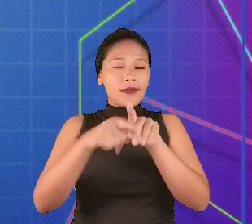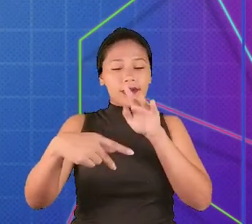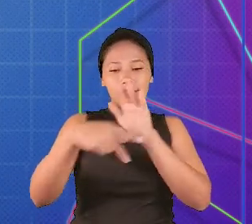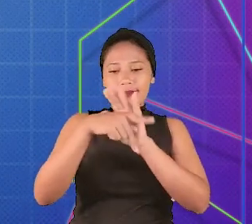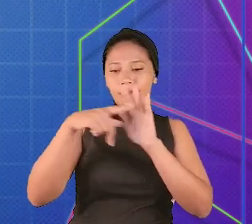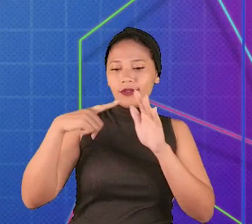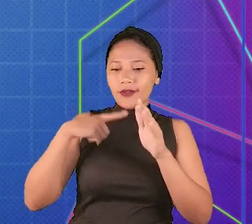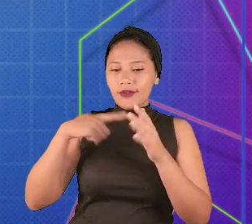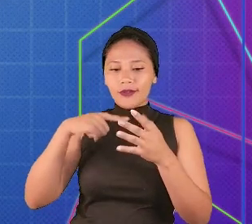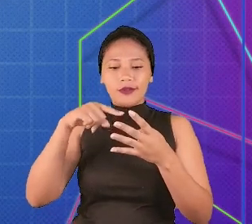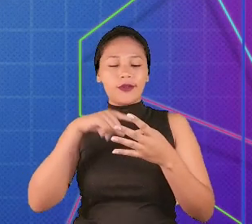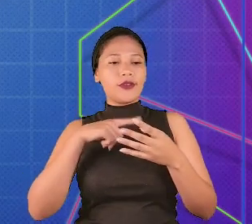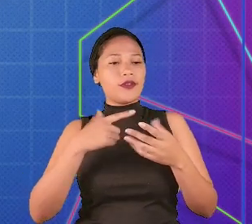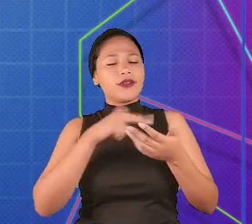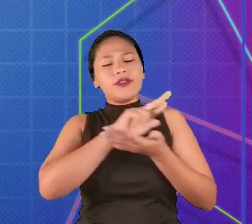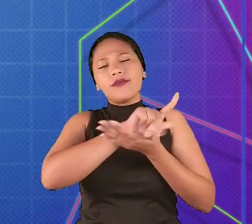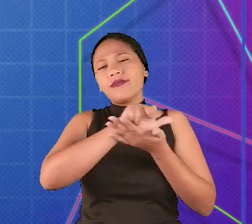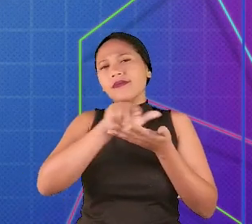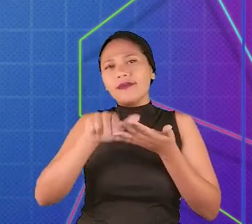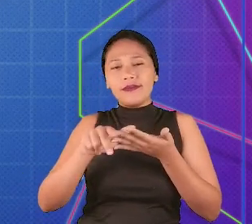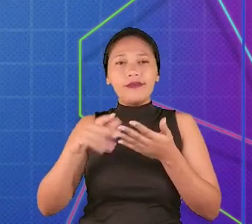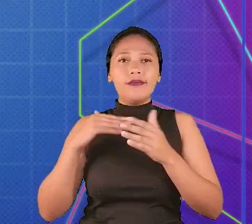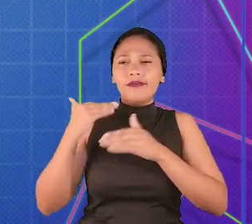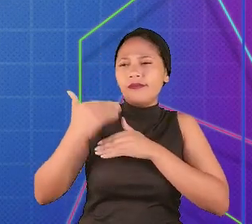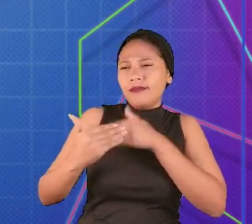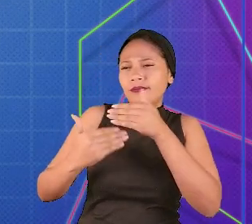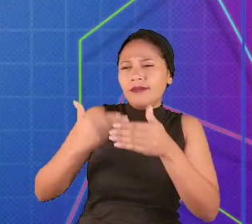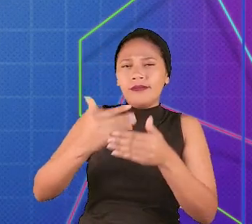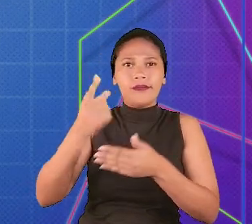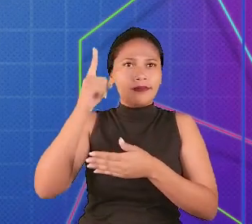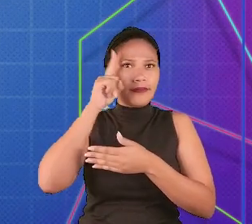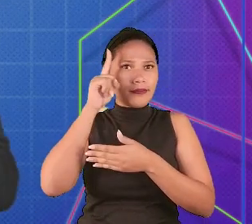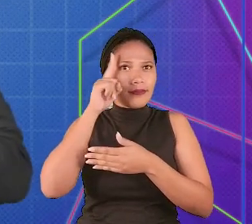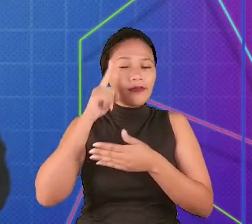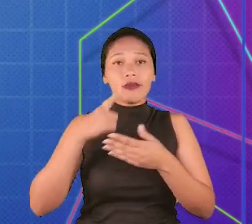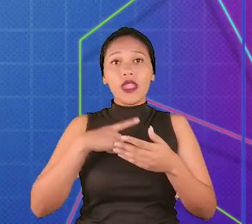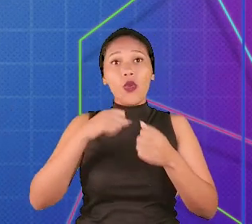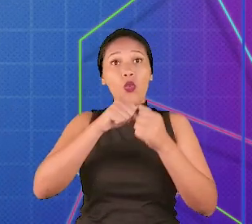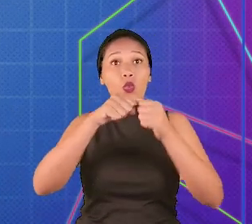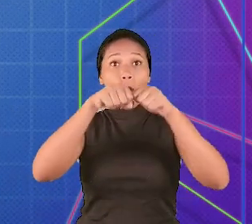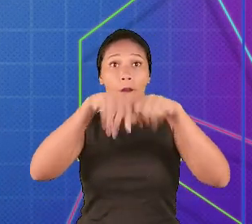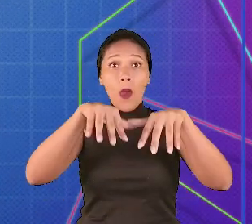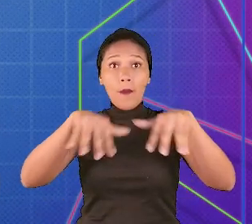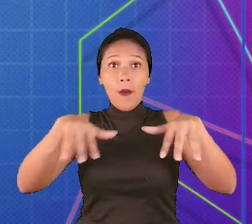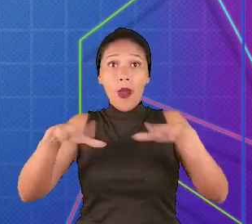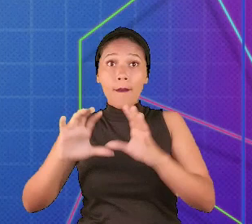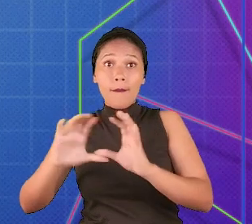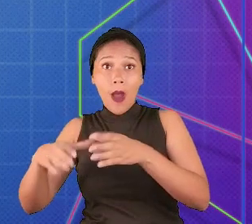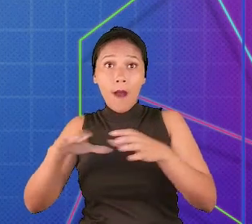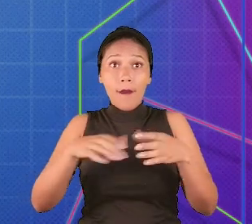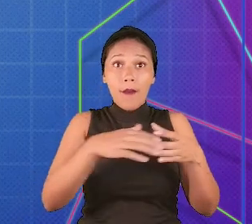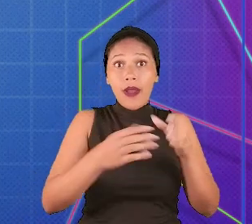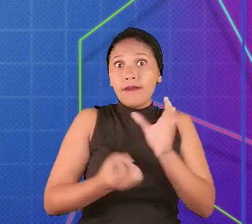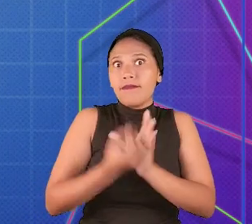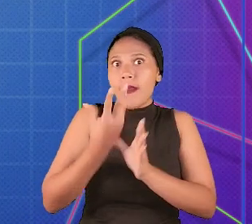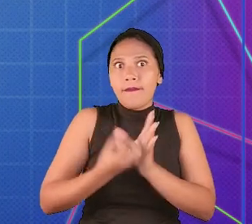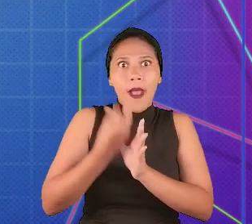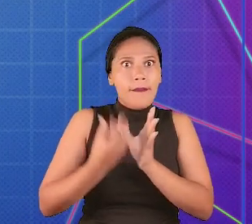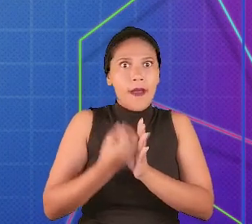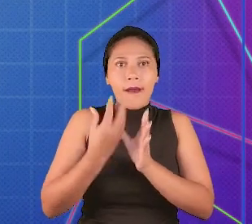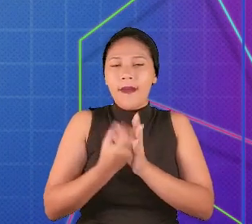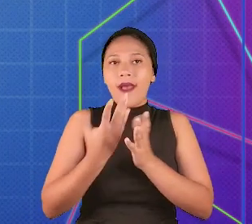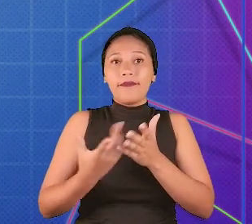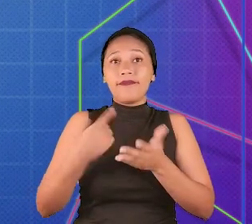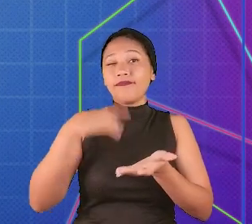de muitos outros. O mercado de jogos só cresce a cada dia, com novas subcategorias sendo constantemente criadas.